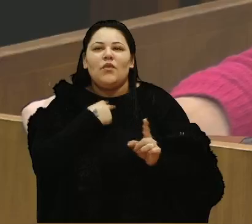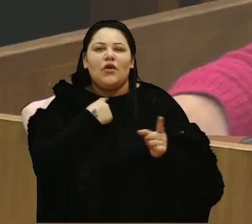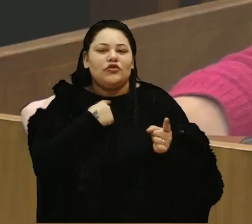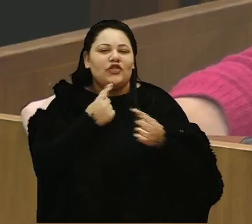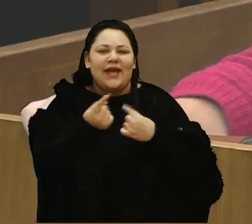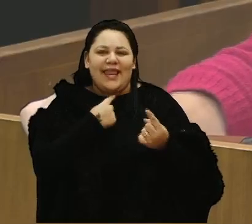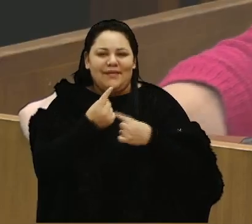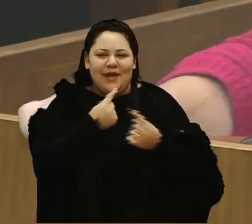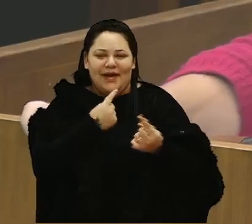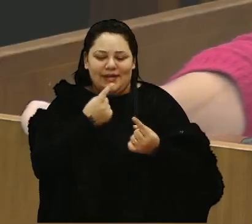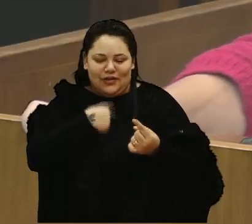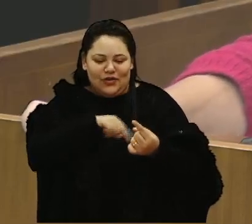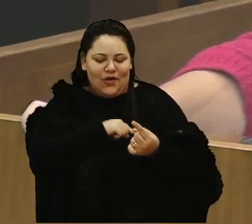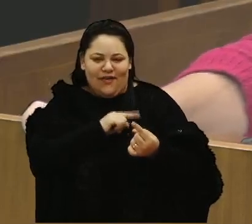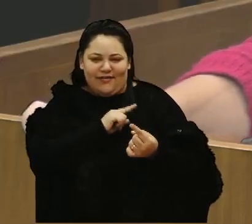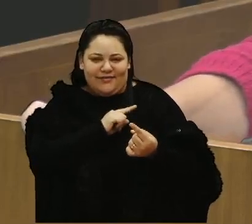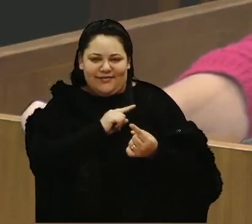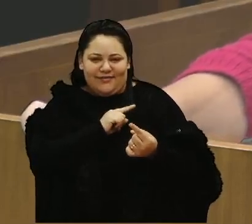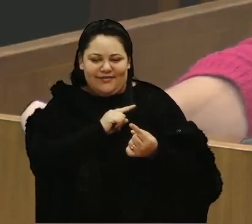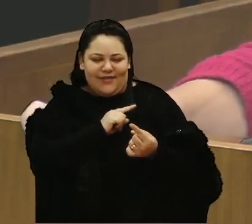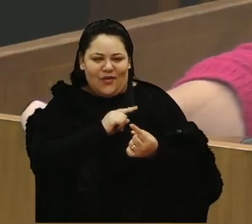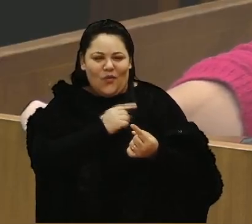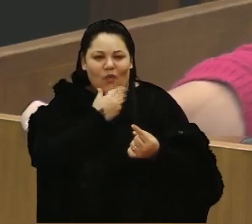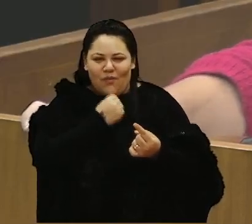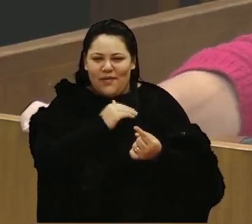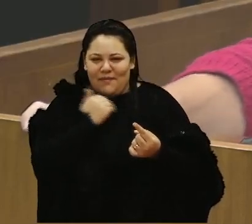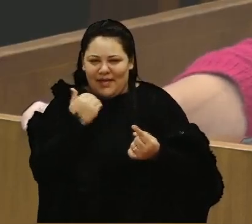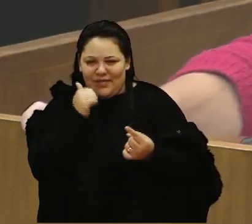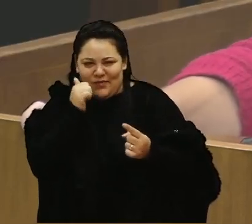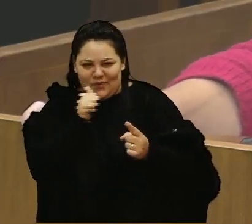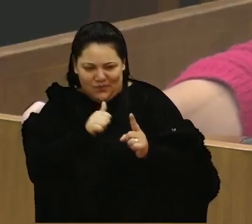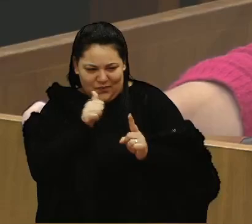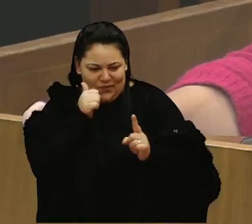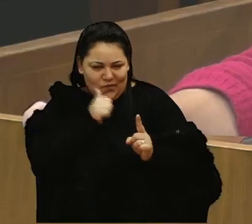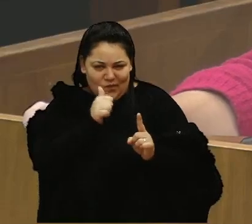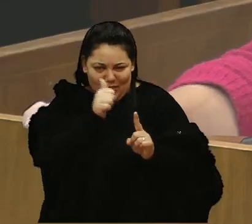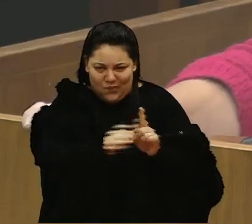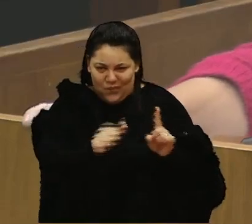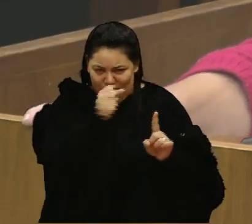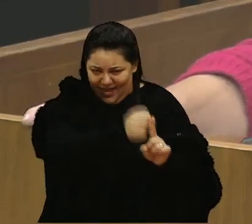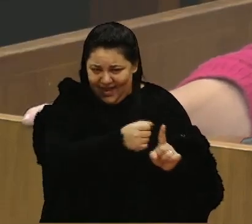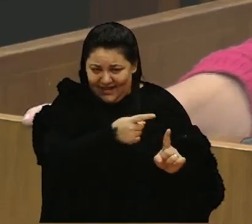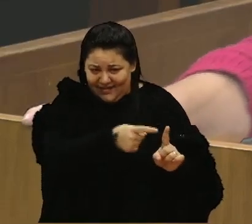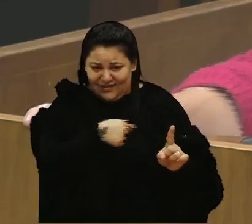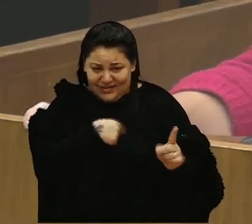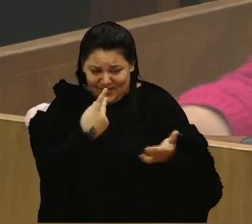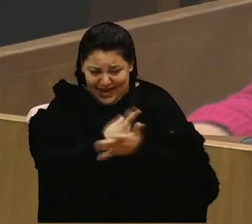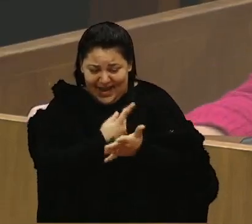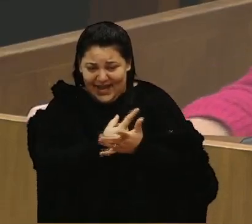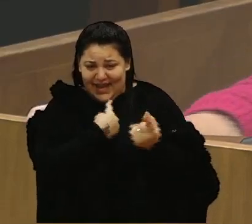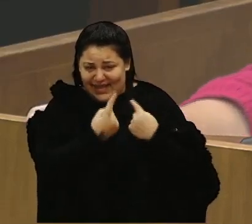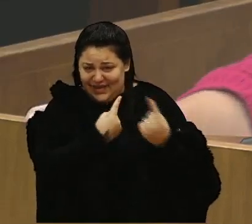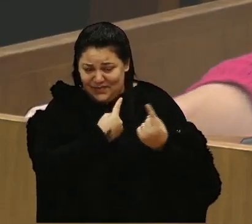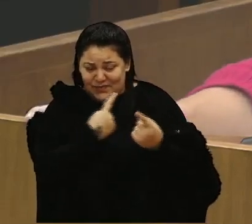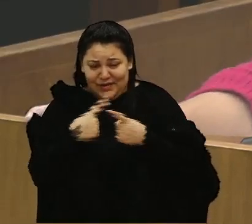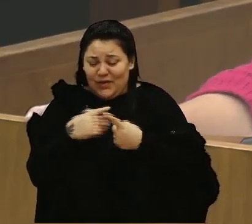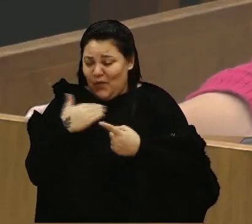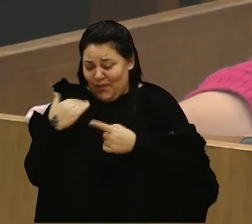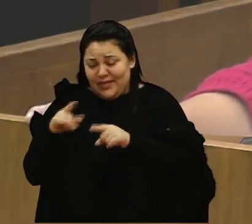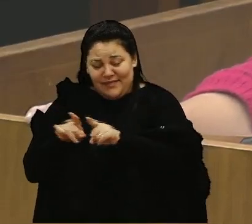as mulheres? O objetivo é dizer que nós estamos erradas quando a gente reclama porque os homens também são mortos pelas